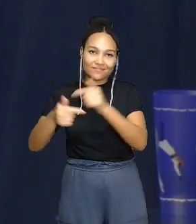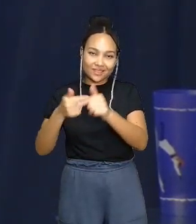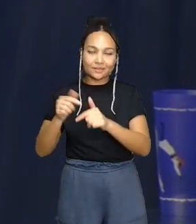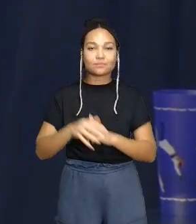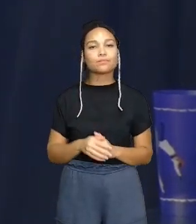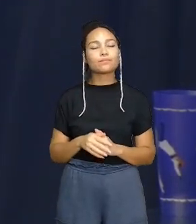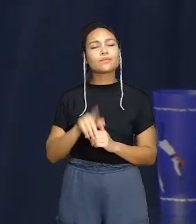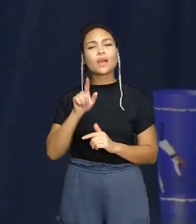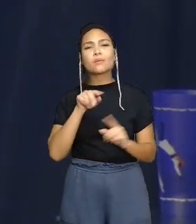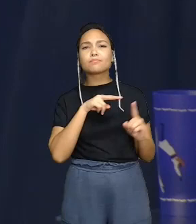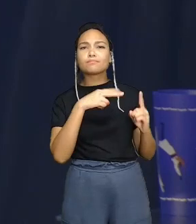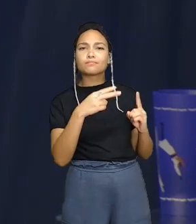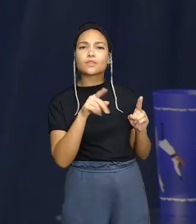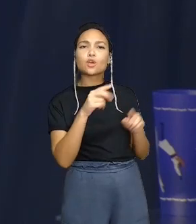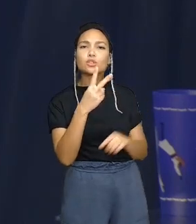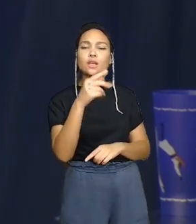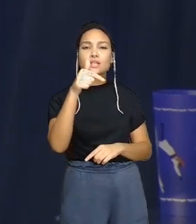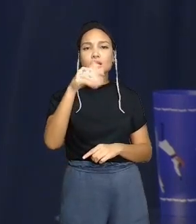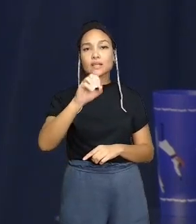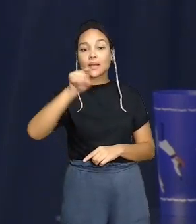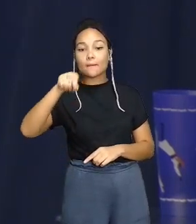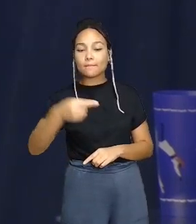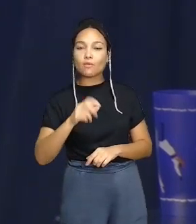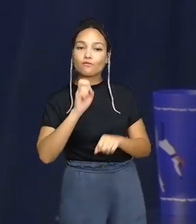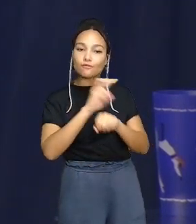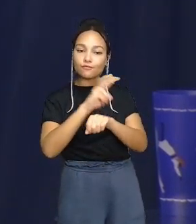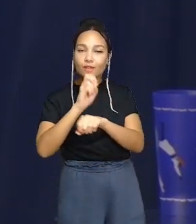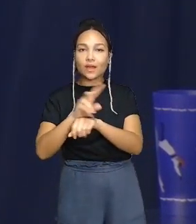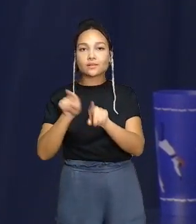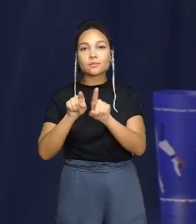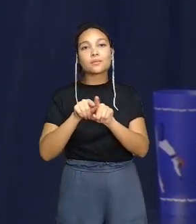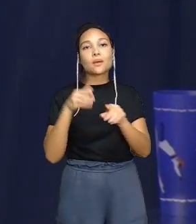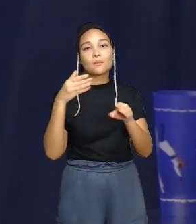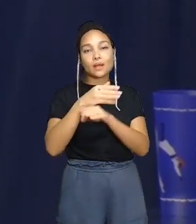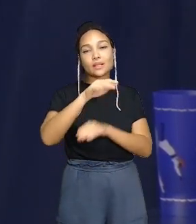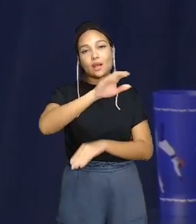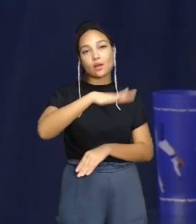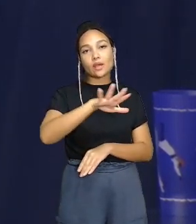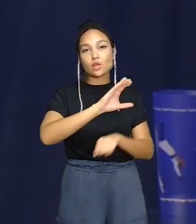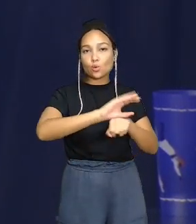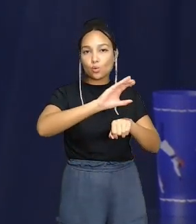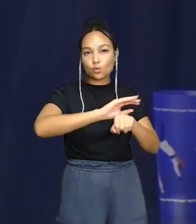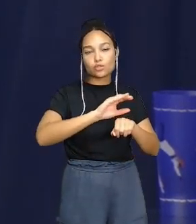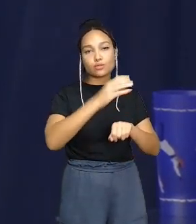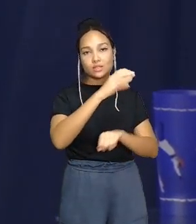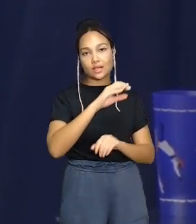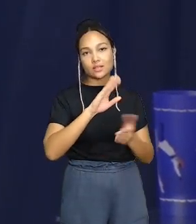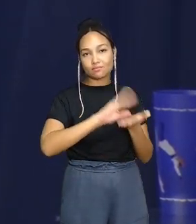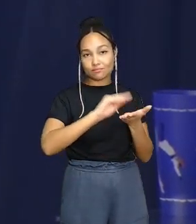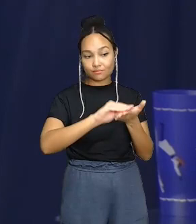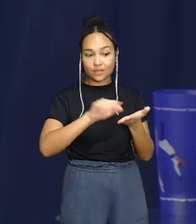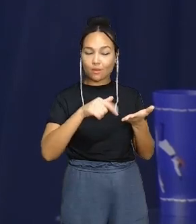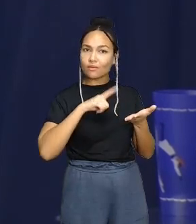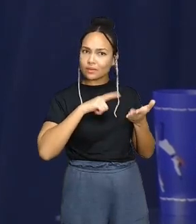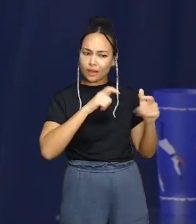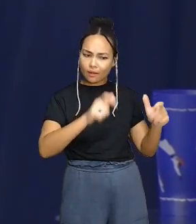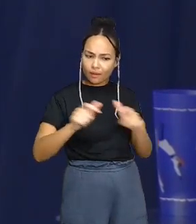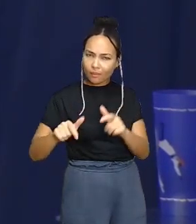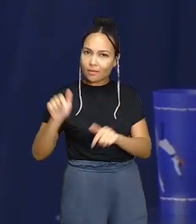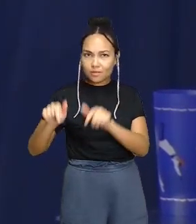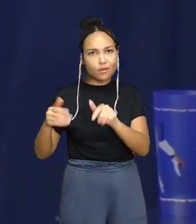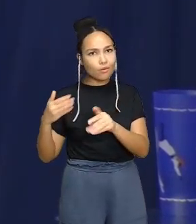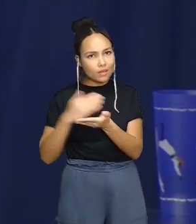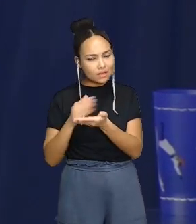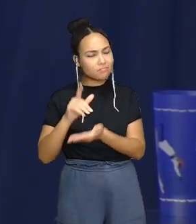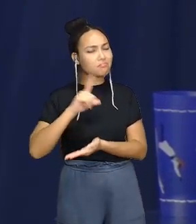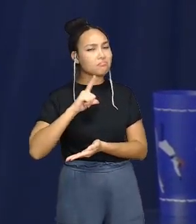de 270 mil vagas para egressos de cursos de ciência de dados. Então, tem espaço para quem está começando. né?